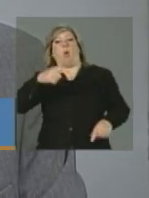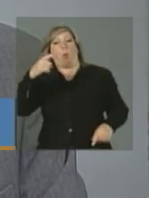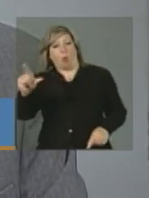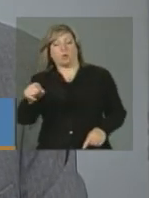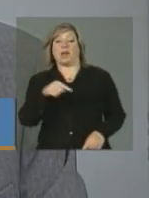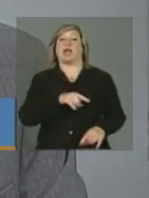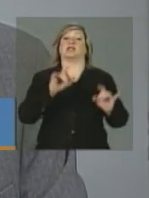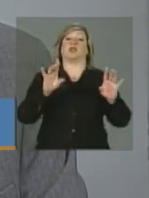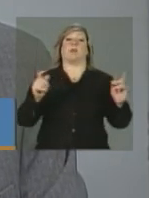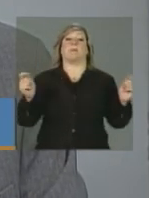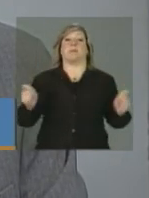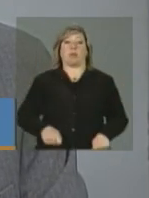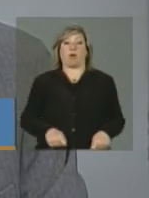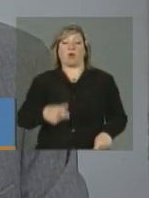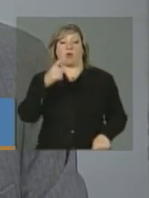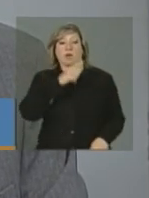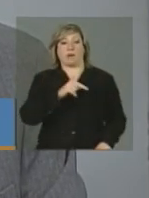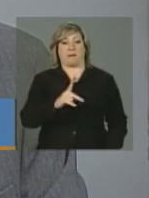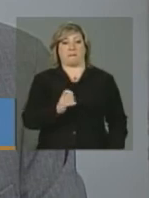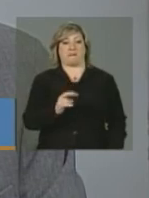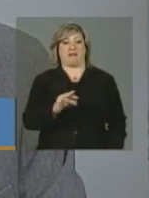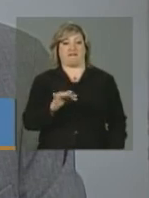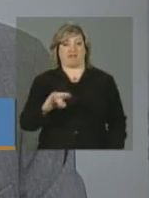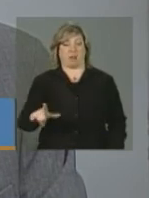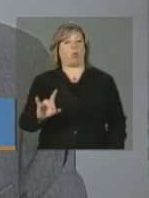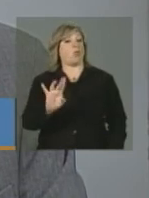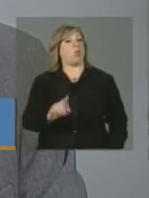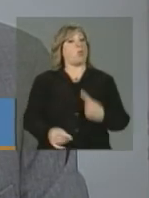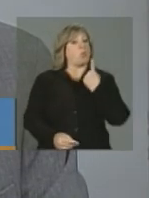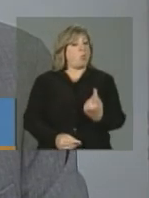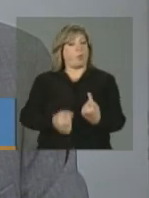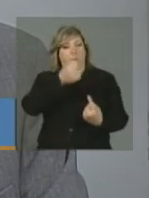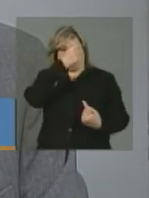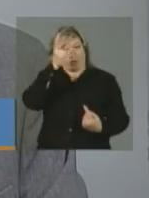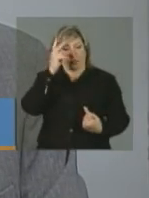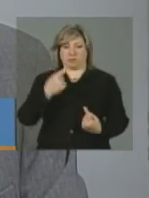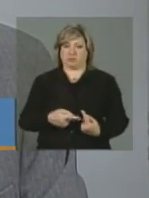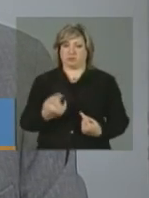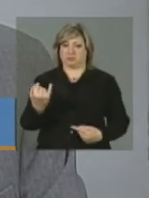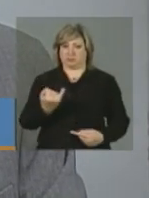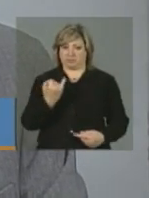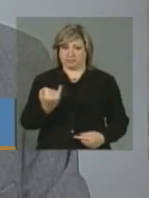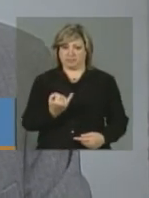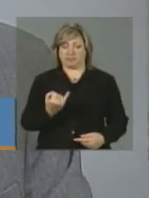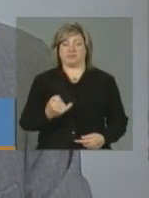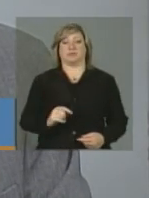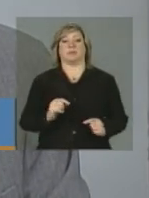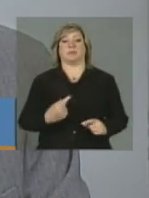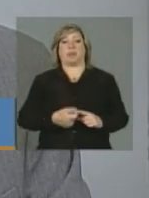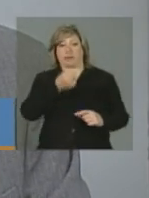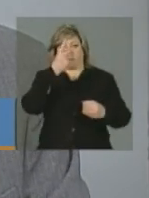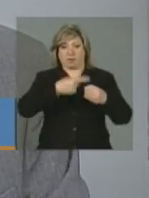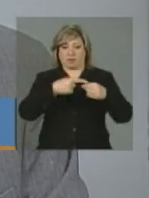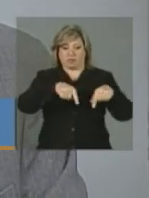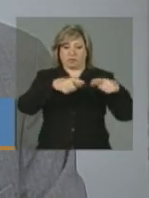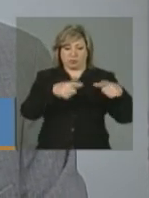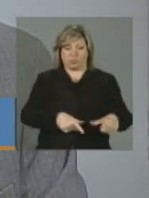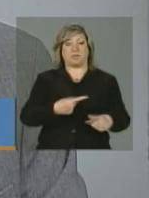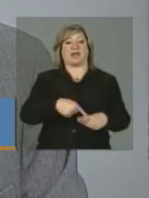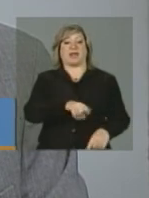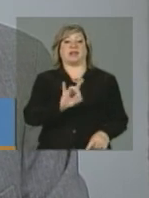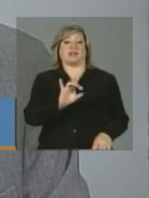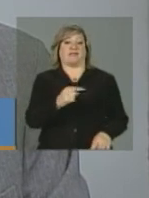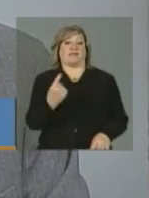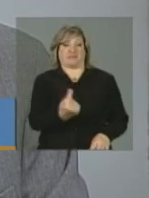acesso, só poderá ter perfil de acesso em um município. Né? Isso é importante, porque como o acesso ele é individual,